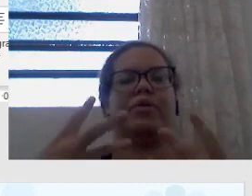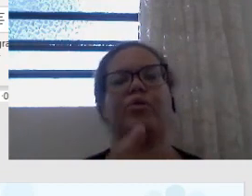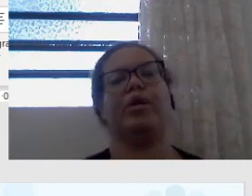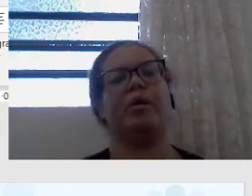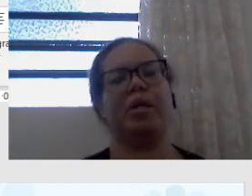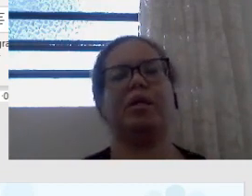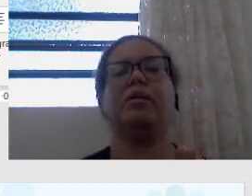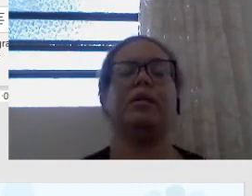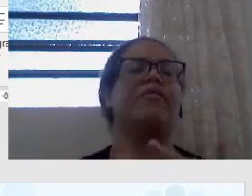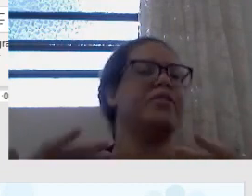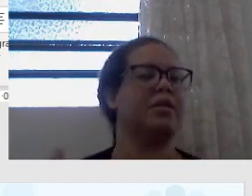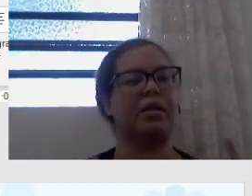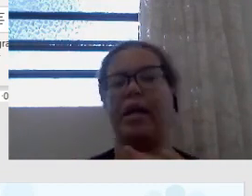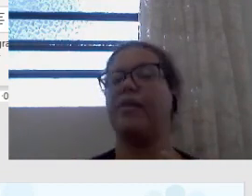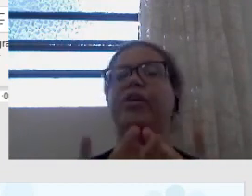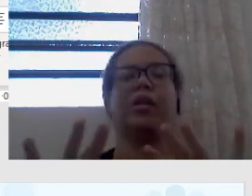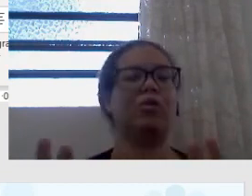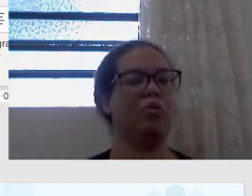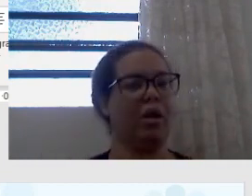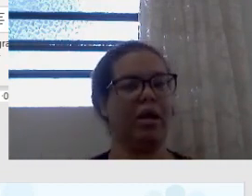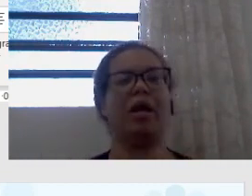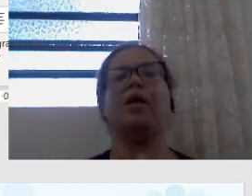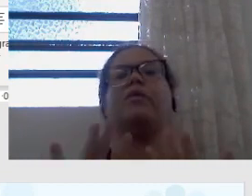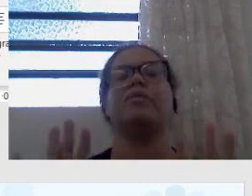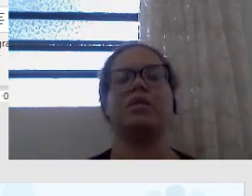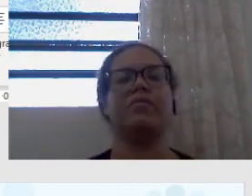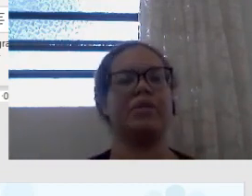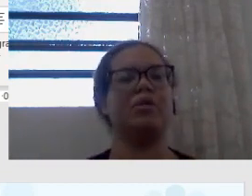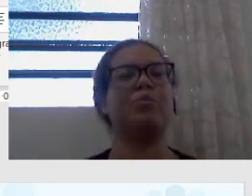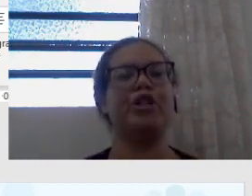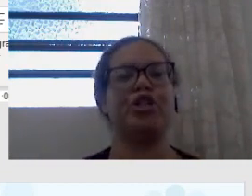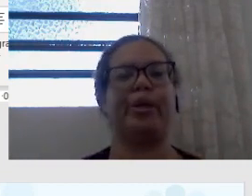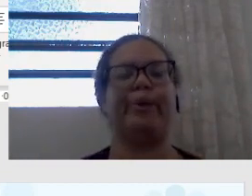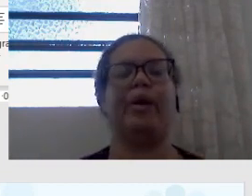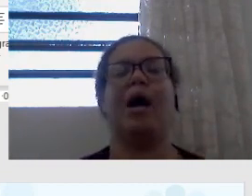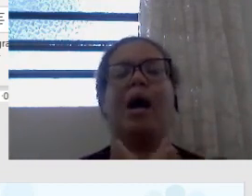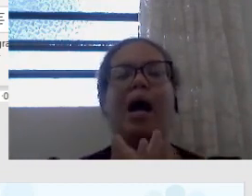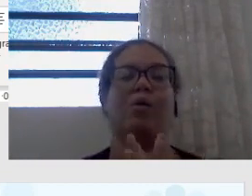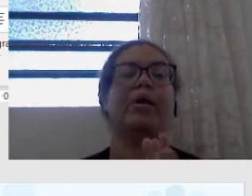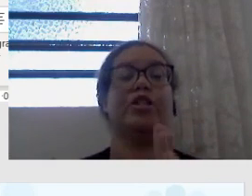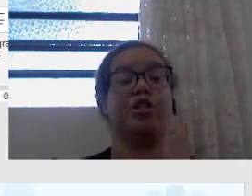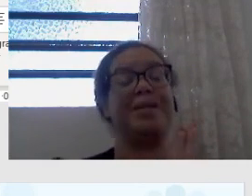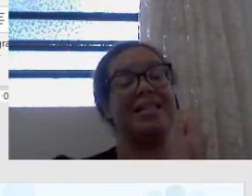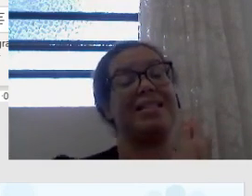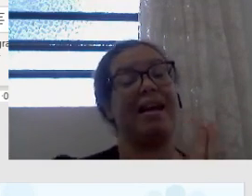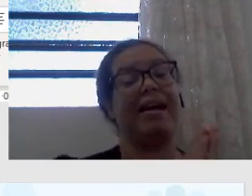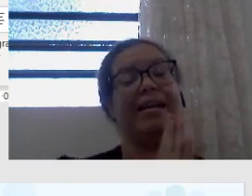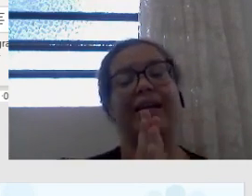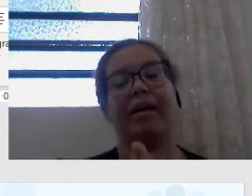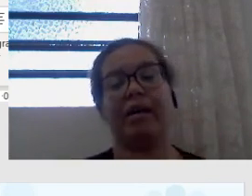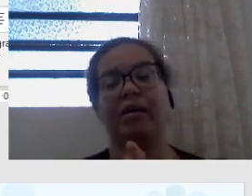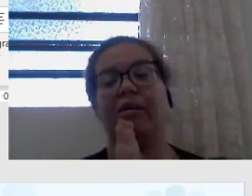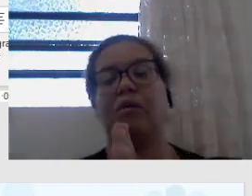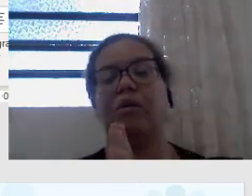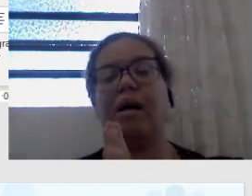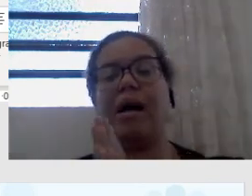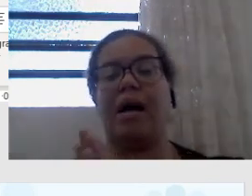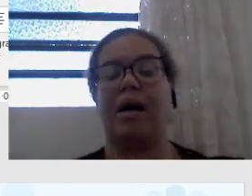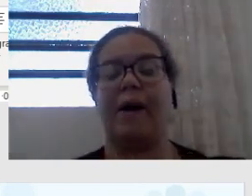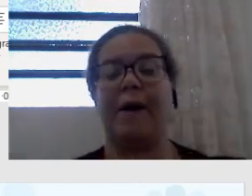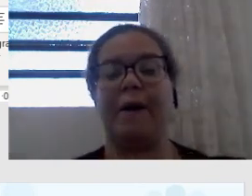as tarefas que eu estou encaminhando e que está fazendo a tarefa e que está tudo ok, que vocês estão fazendo bonitinho. Agora a gente precisa